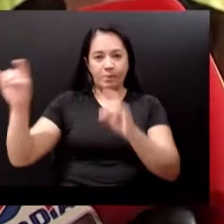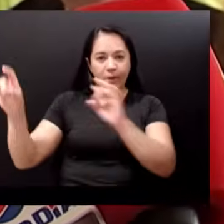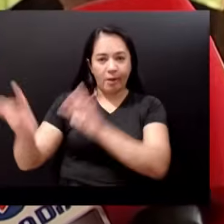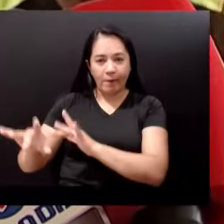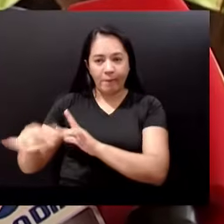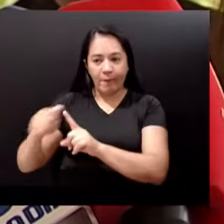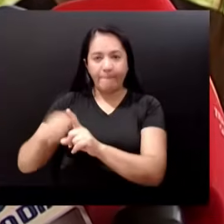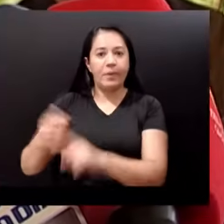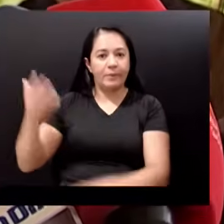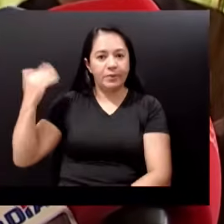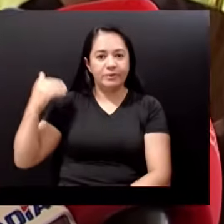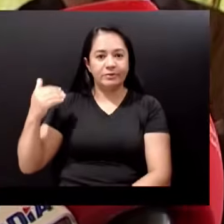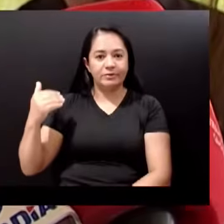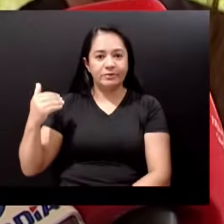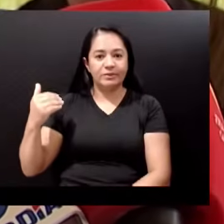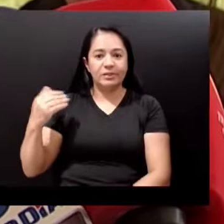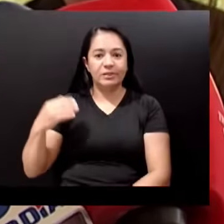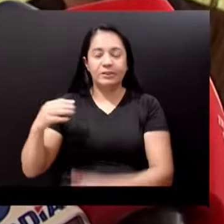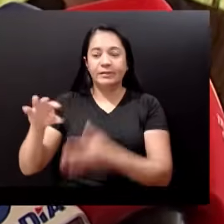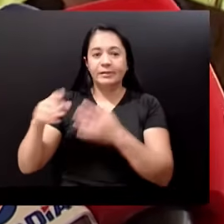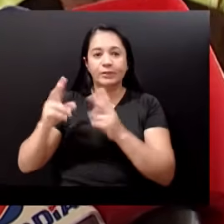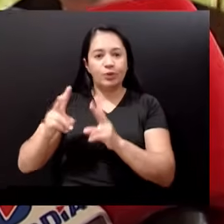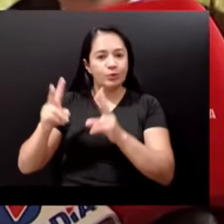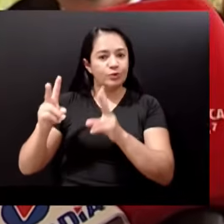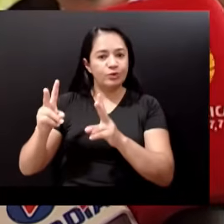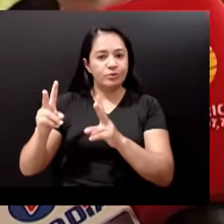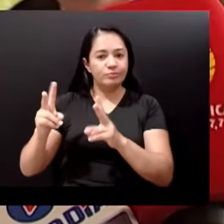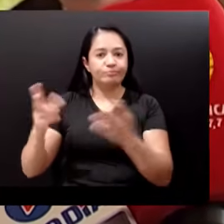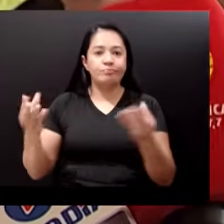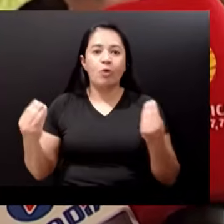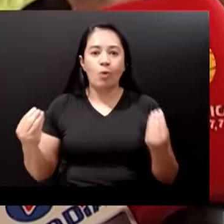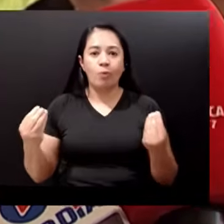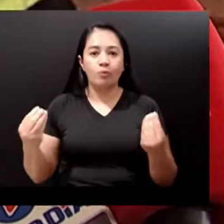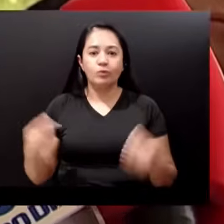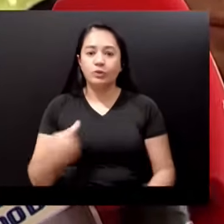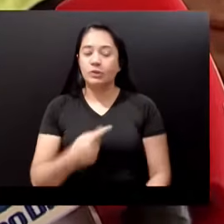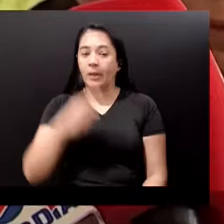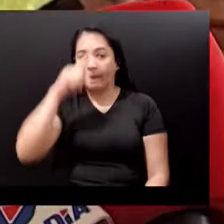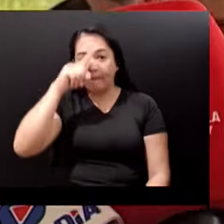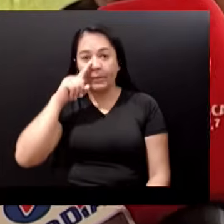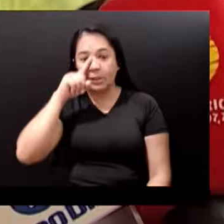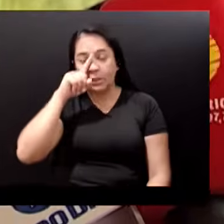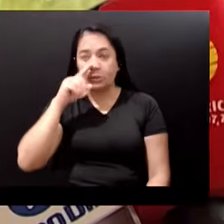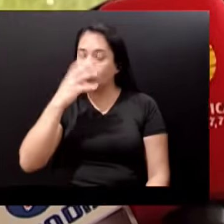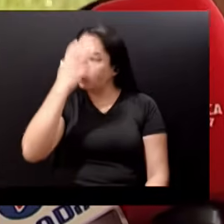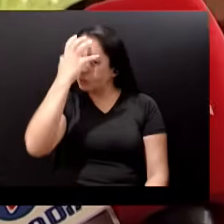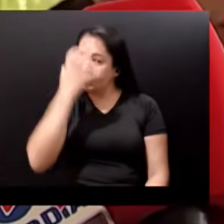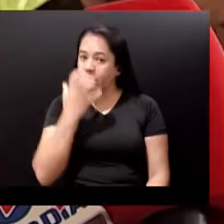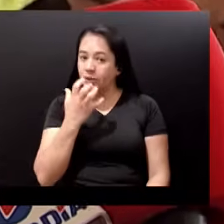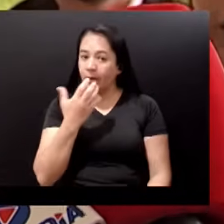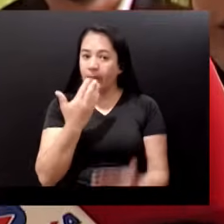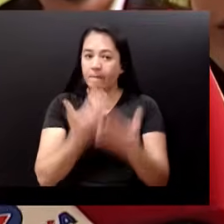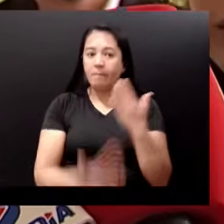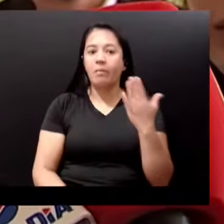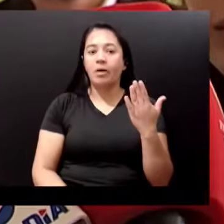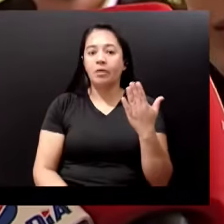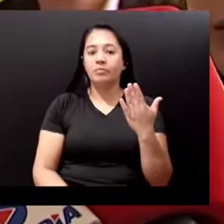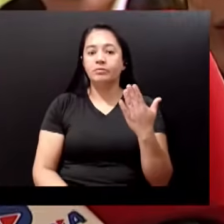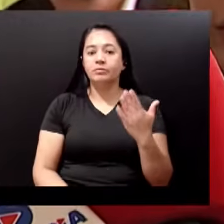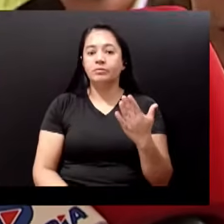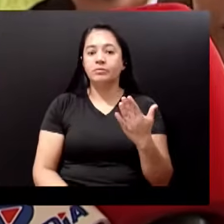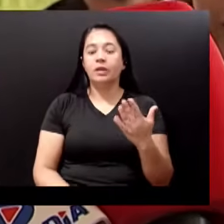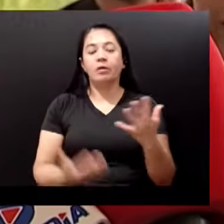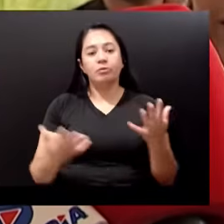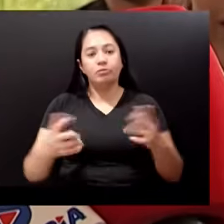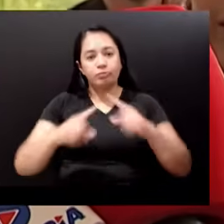fossem reeditados, não fossem mantidos, nós correríamos um risco sério de perder a competitividade da